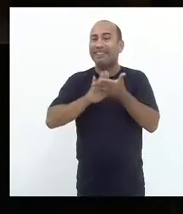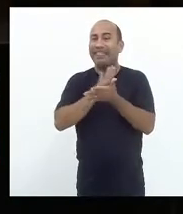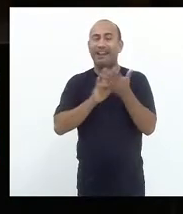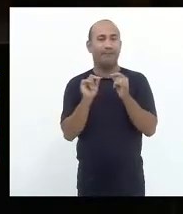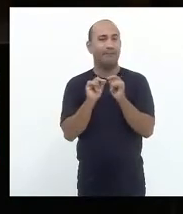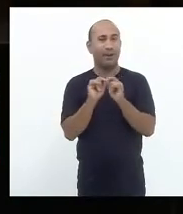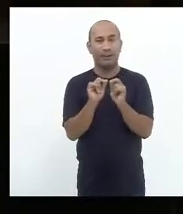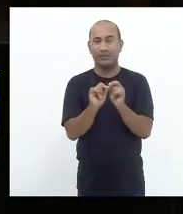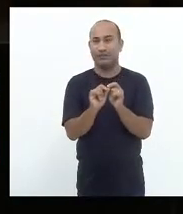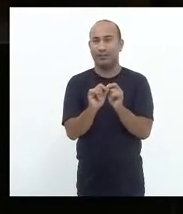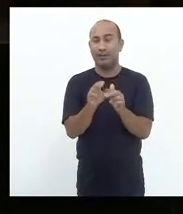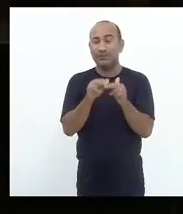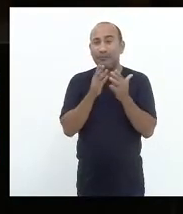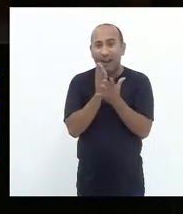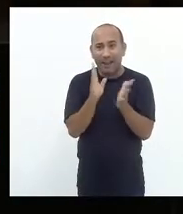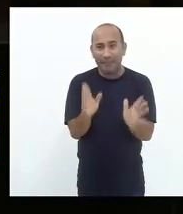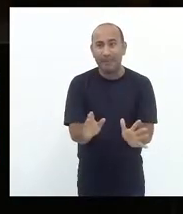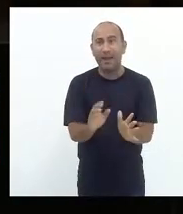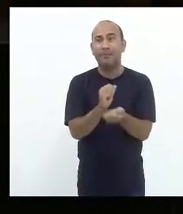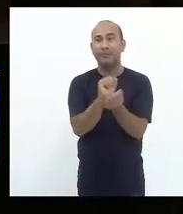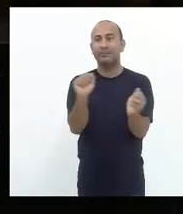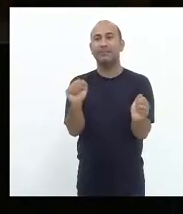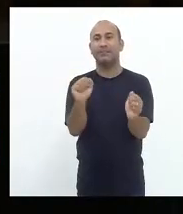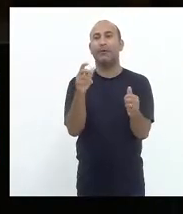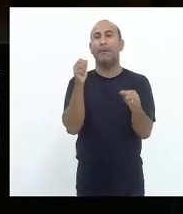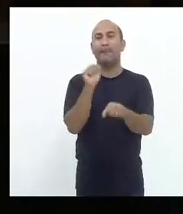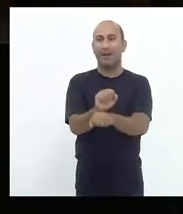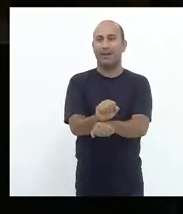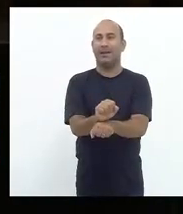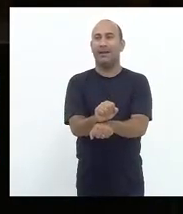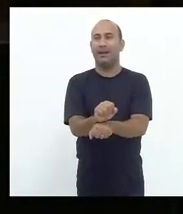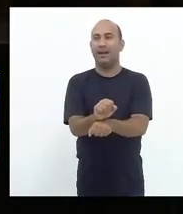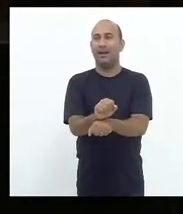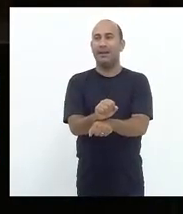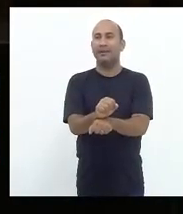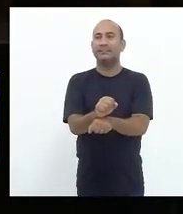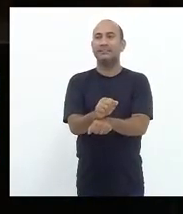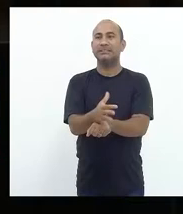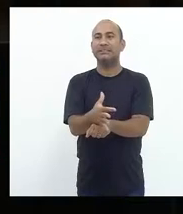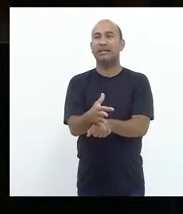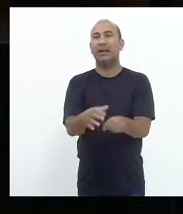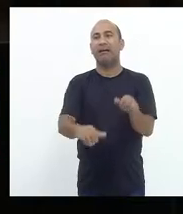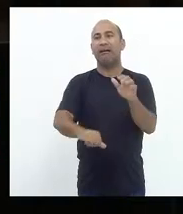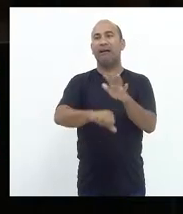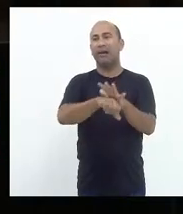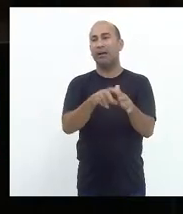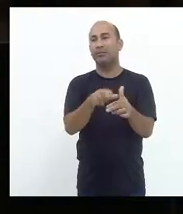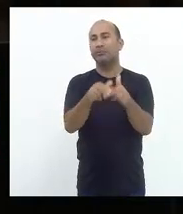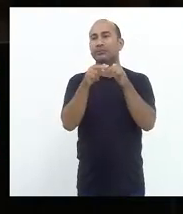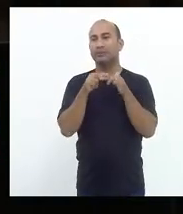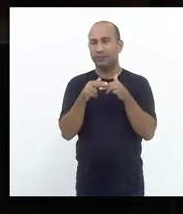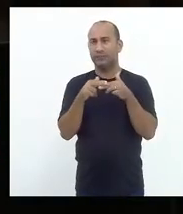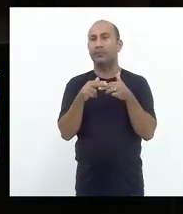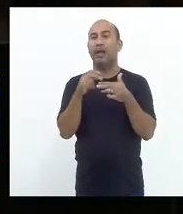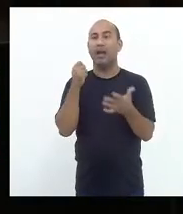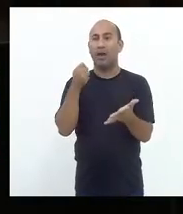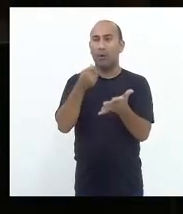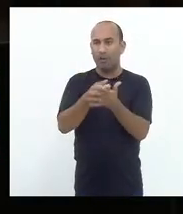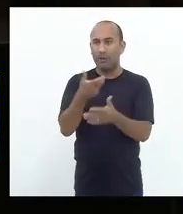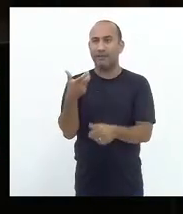fez para acabar e impedir que a corrupção diante da Covaxin, da